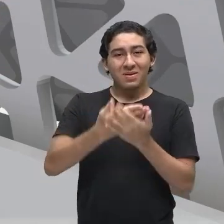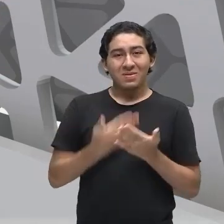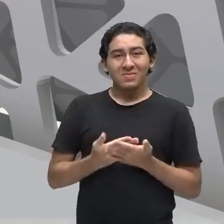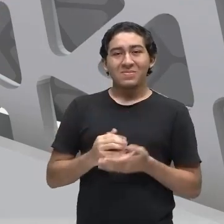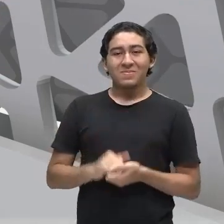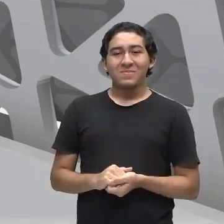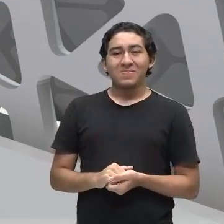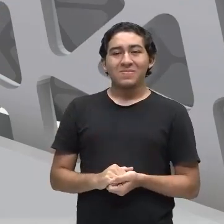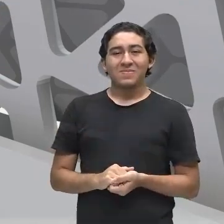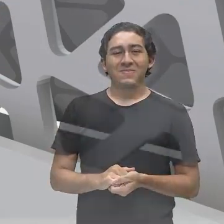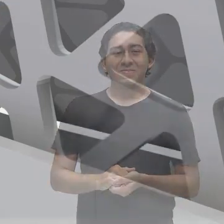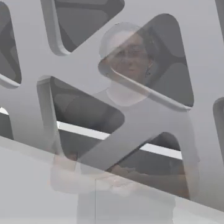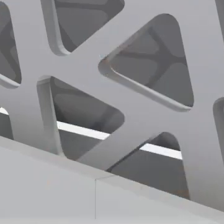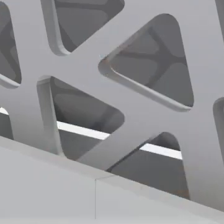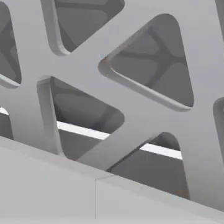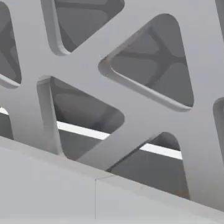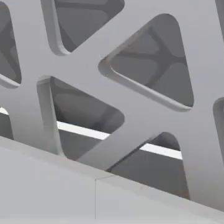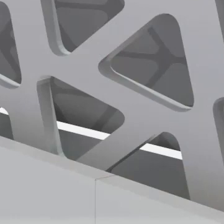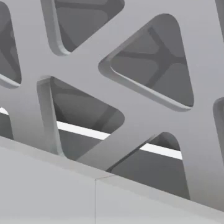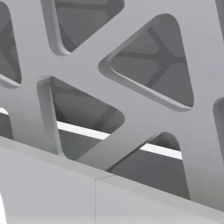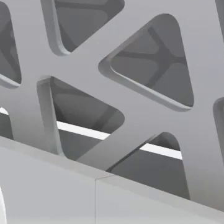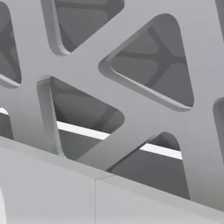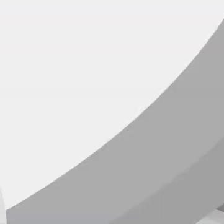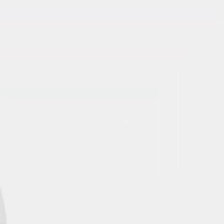de hoje.